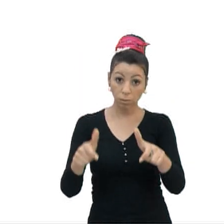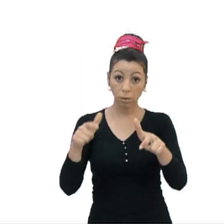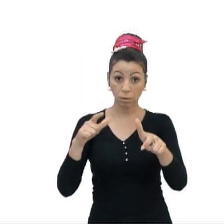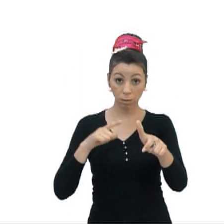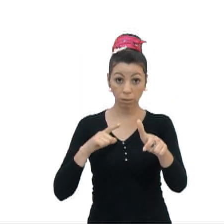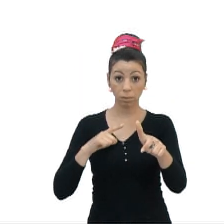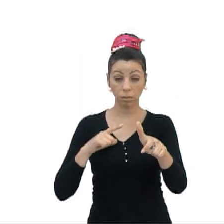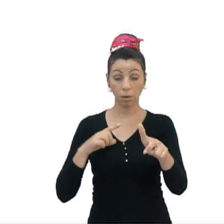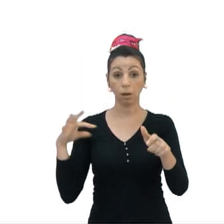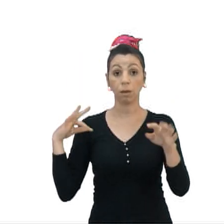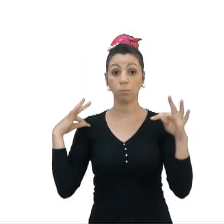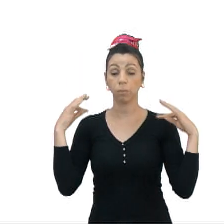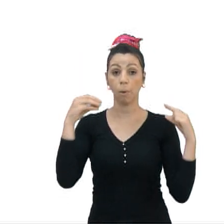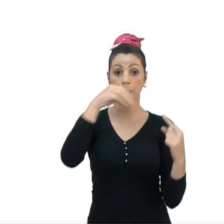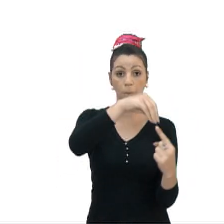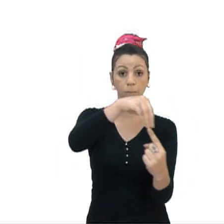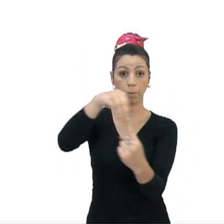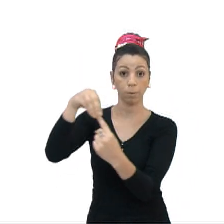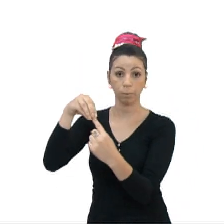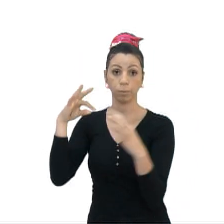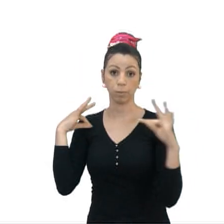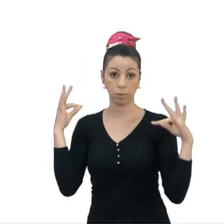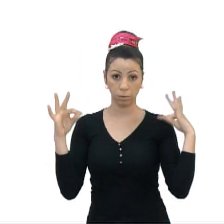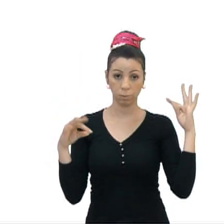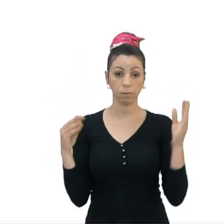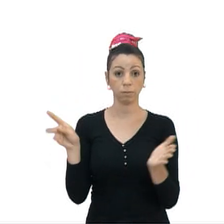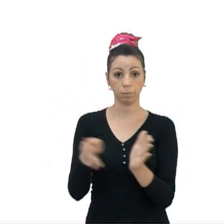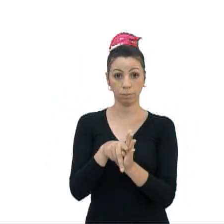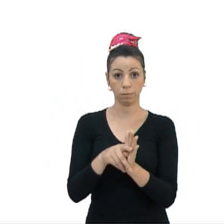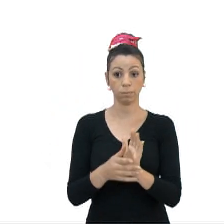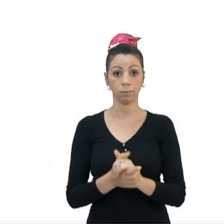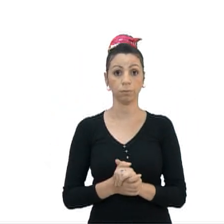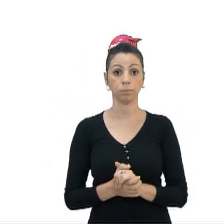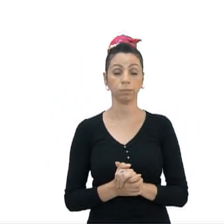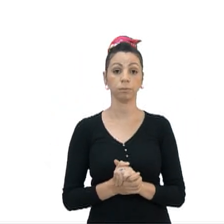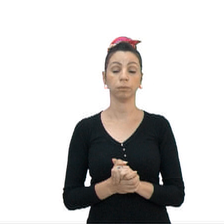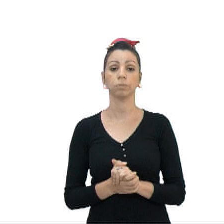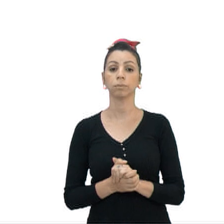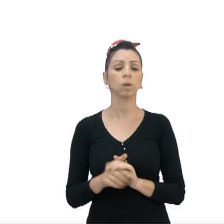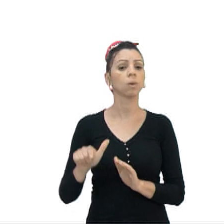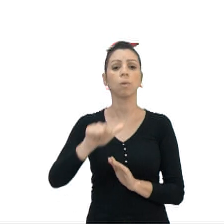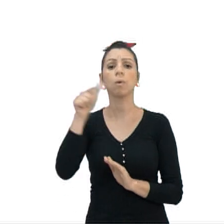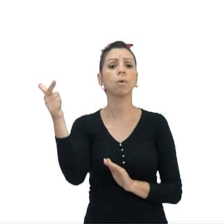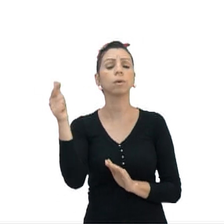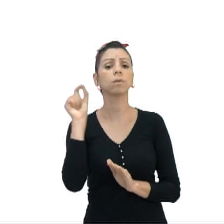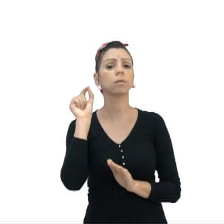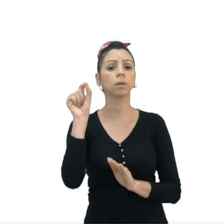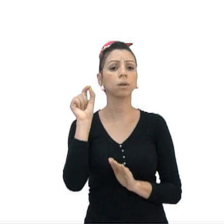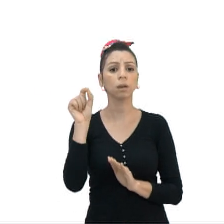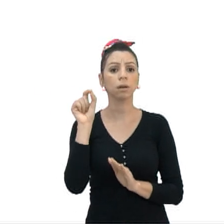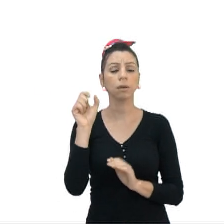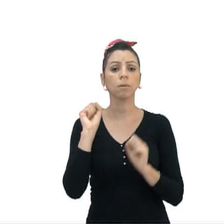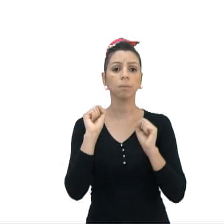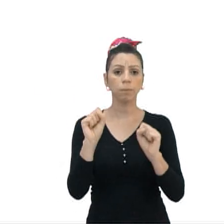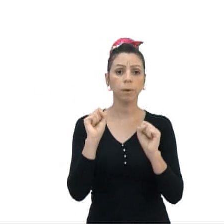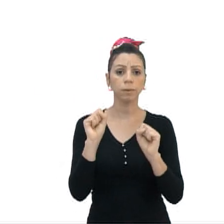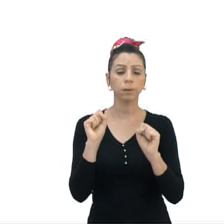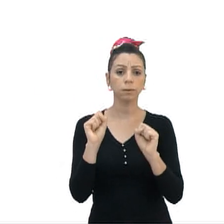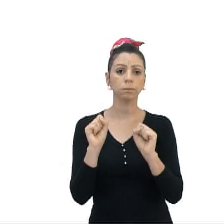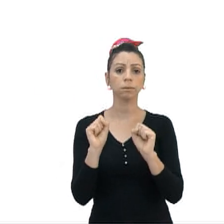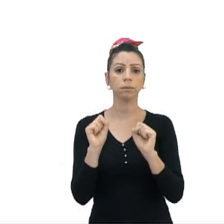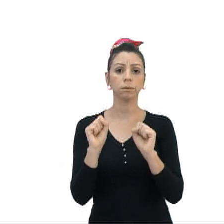local tem pontos turísticos. Mas, além disso, quais outras atrações podem ser